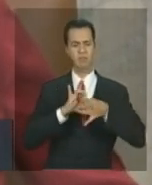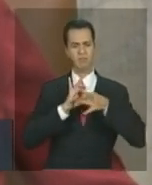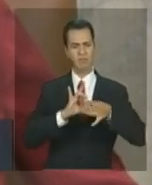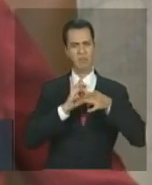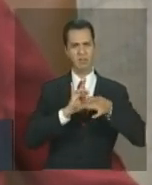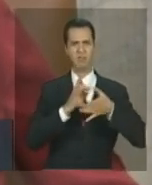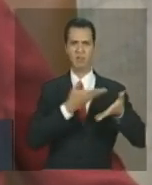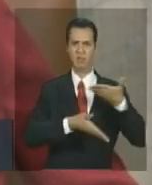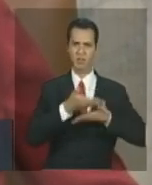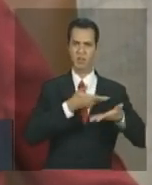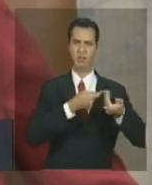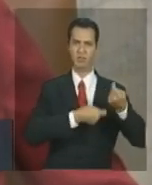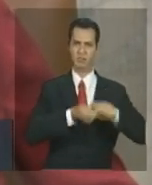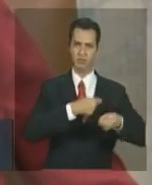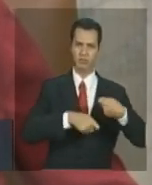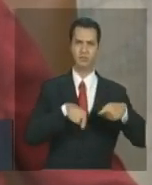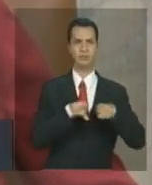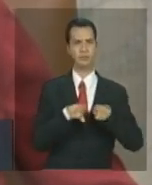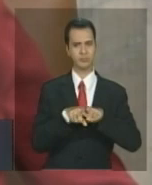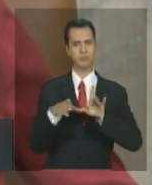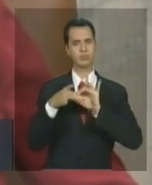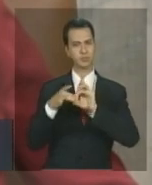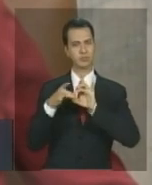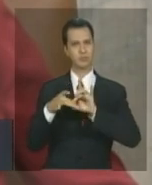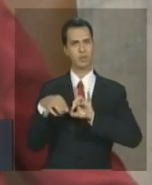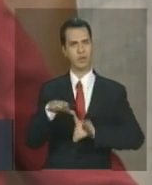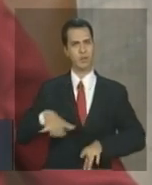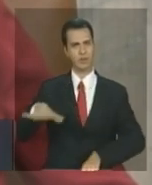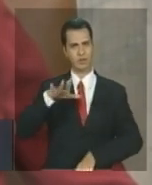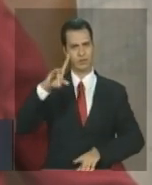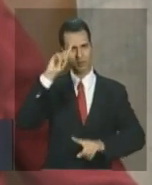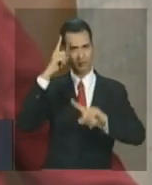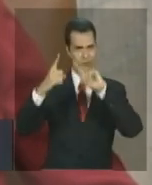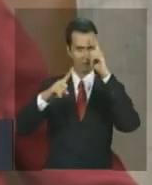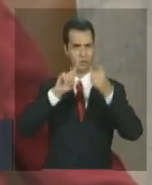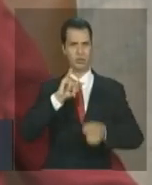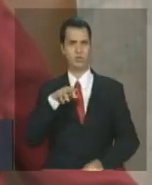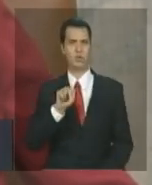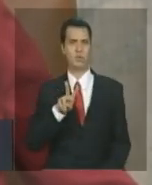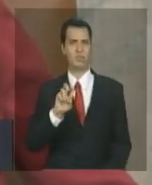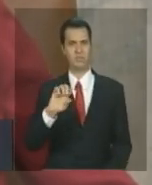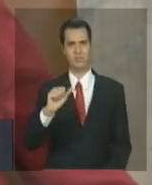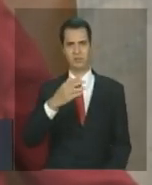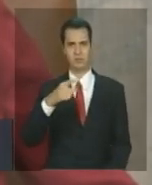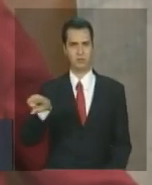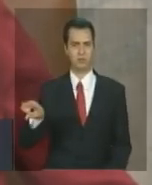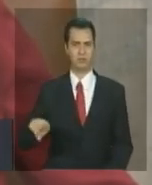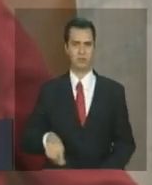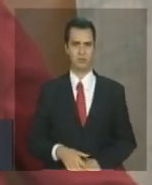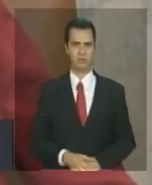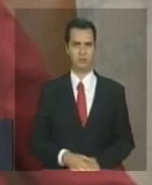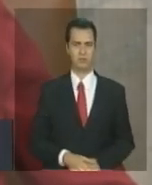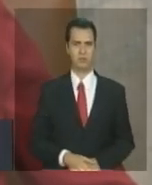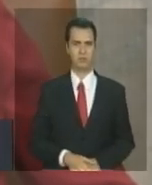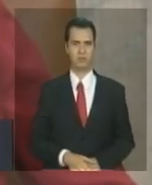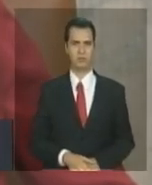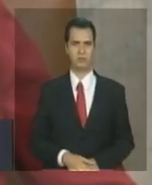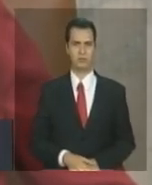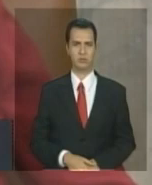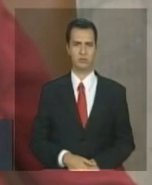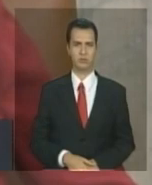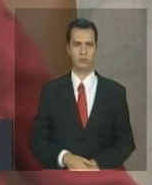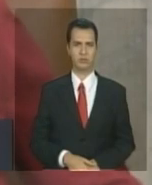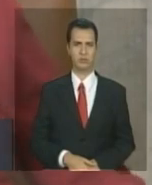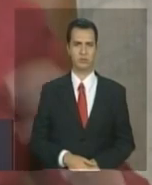as nossas parcerias na área de inovação. To draw closer ties in our economic areas and also ensure a closer